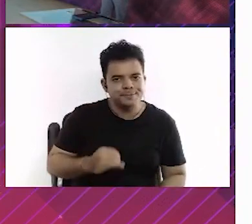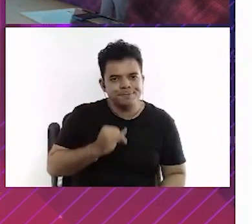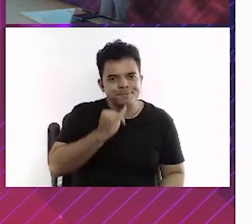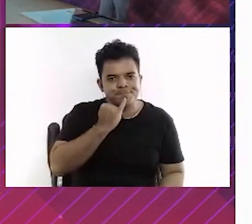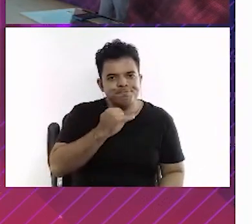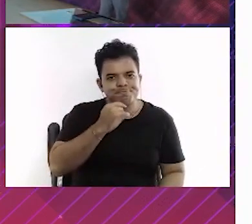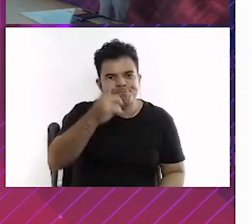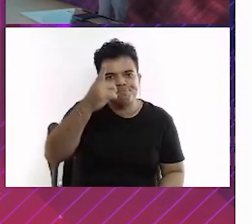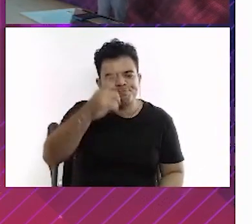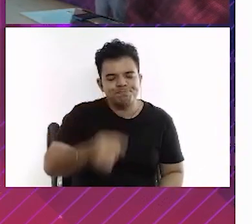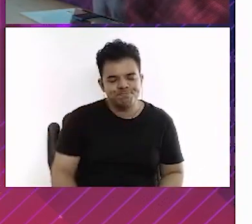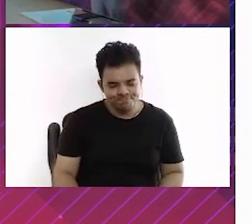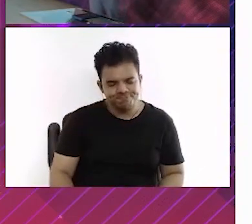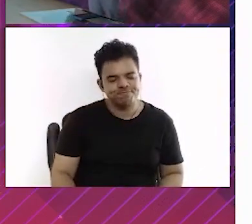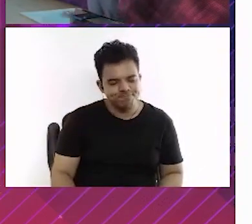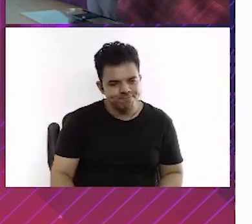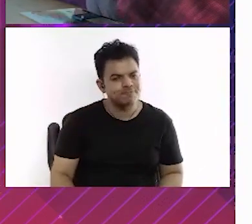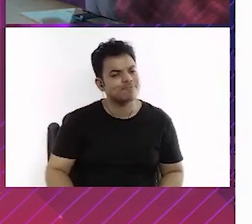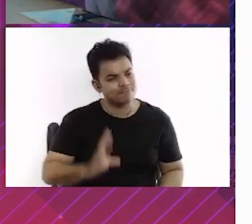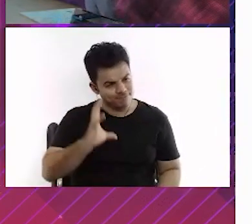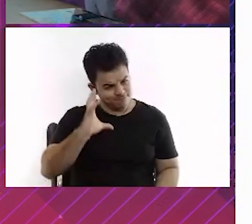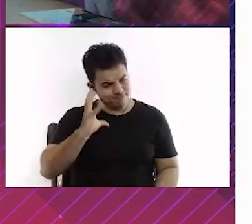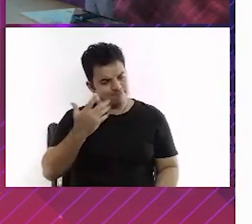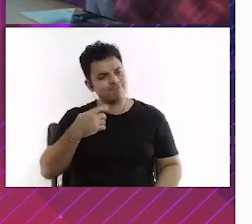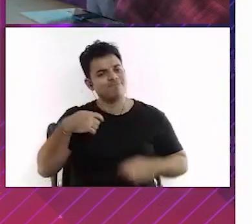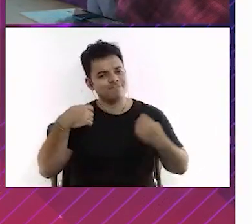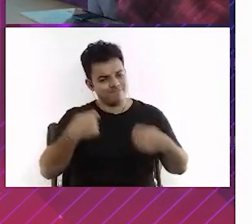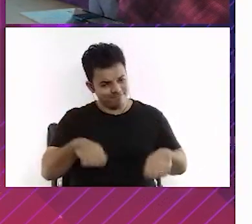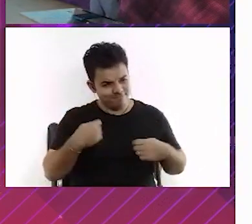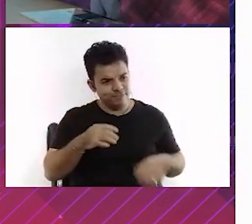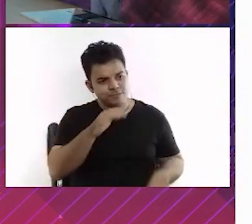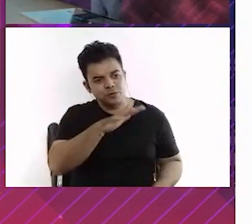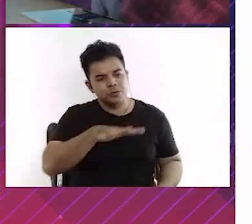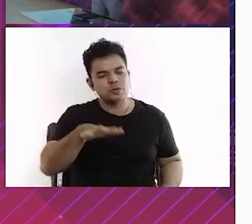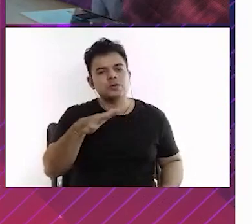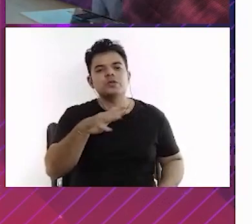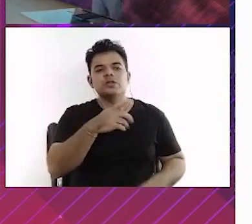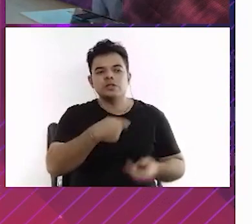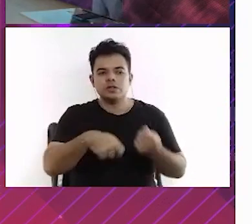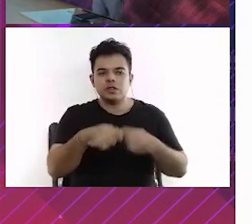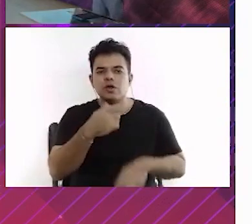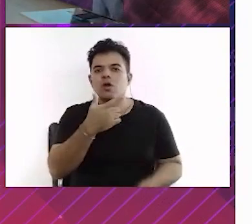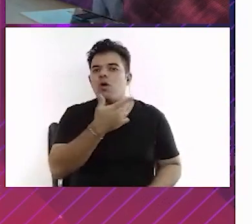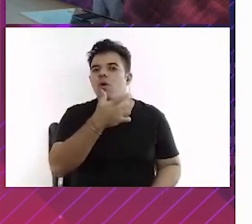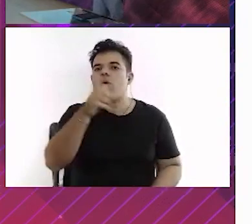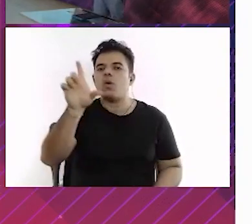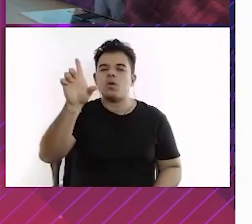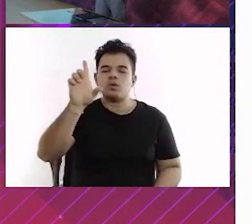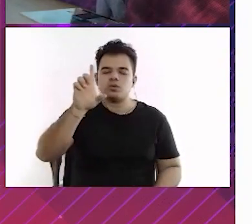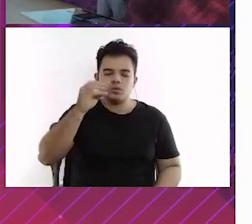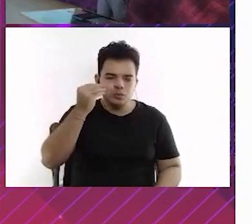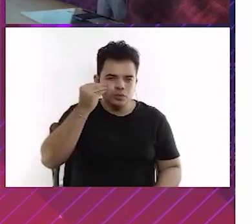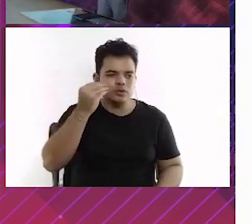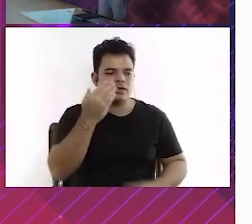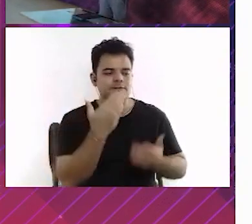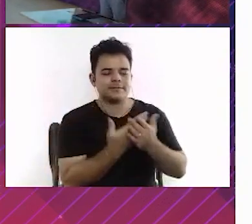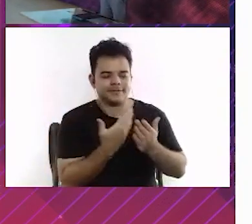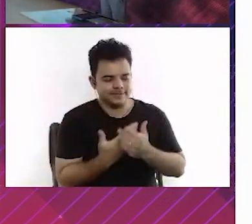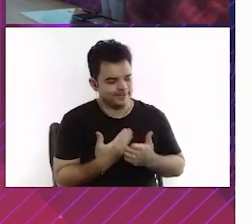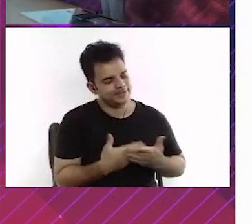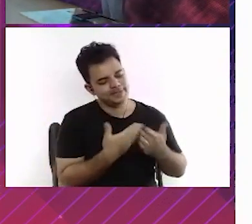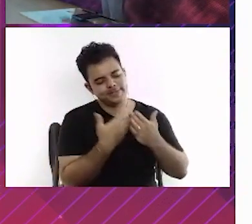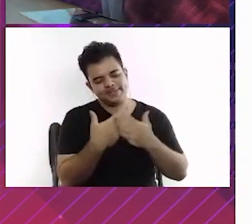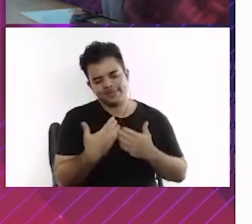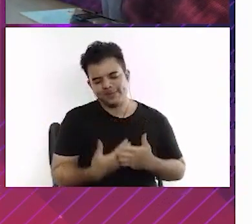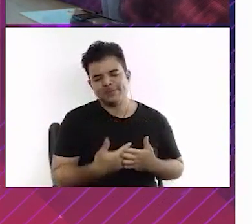foi como eu mencionei, né? A gente teve que ir para a atmosfera do negócio para buscar outra oportunidade de investigação. Então, isso fez com que a